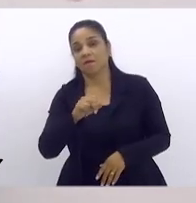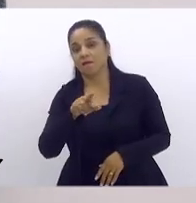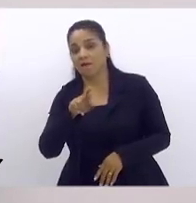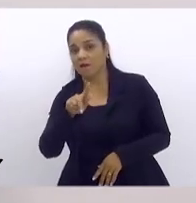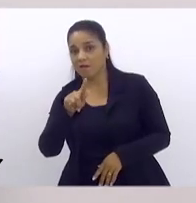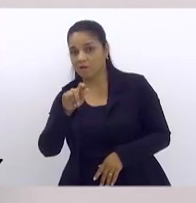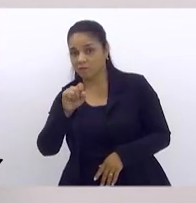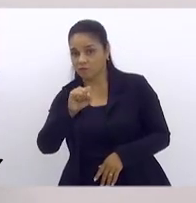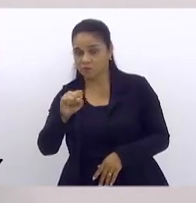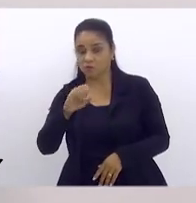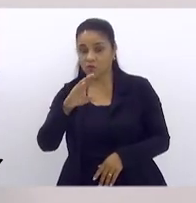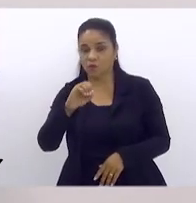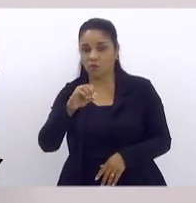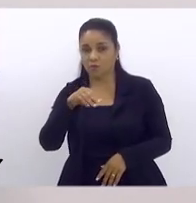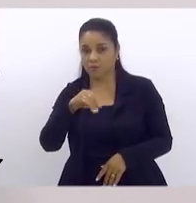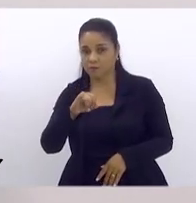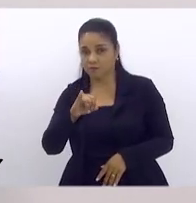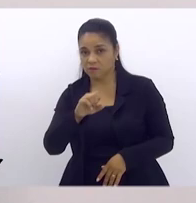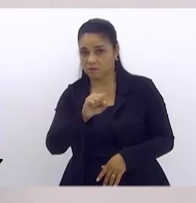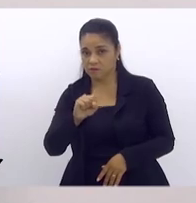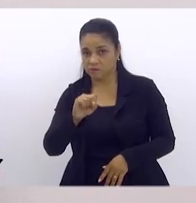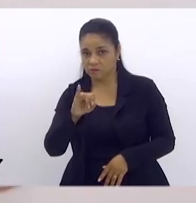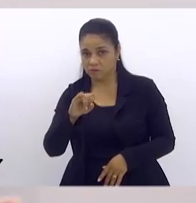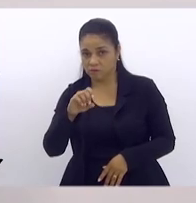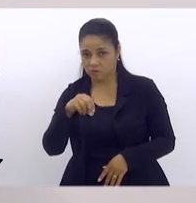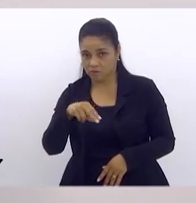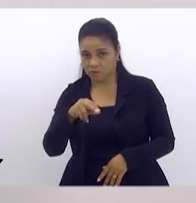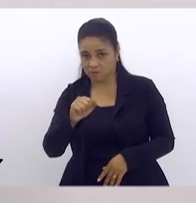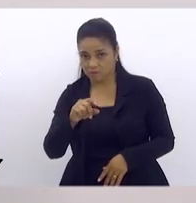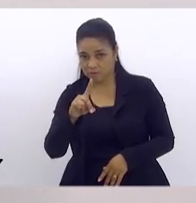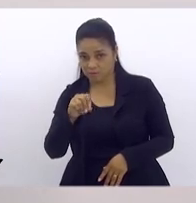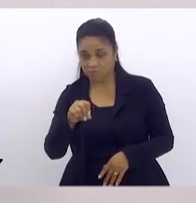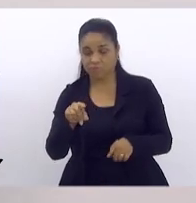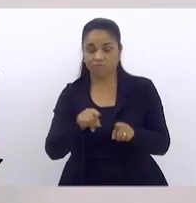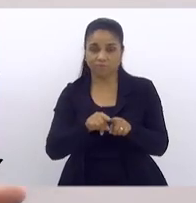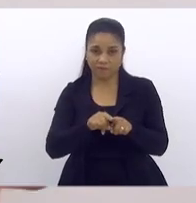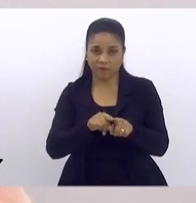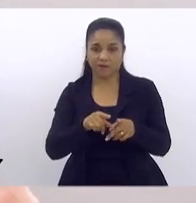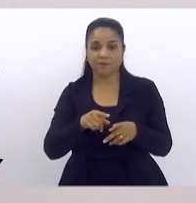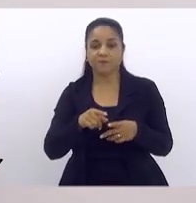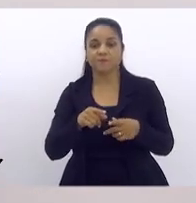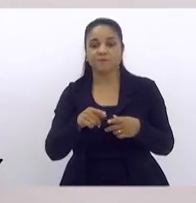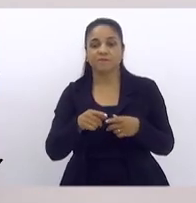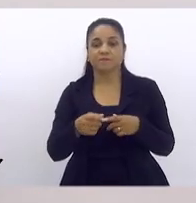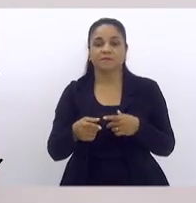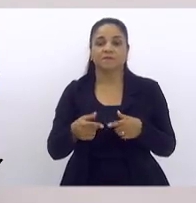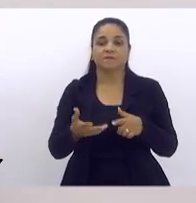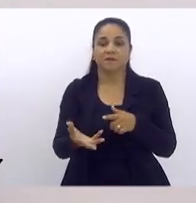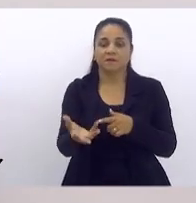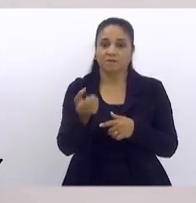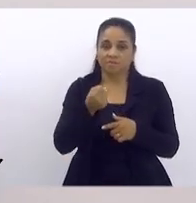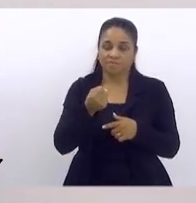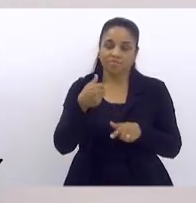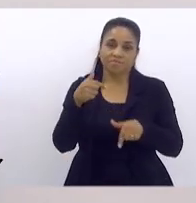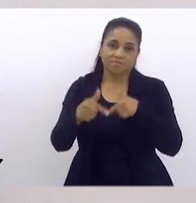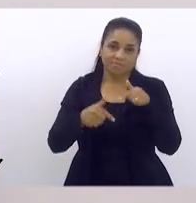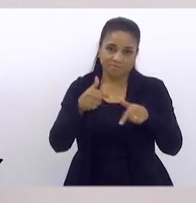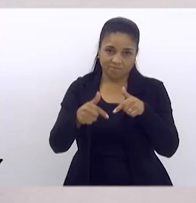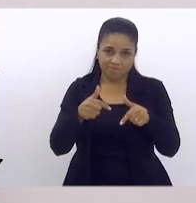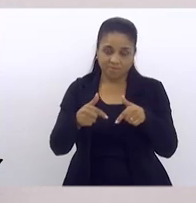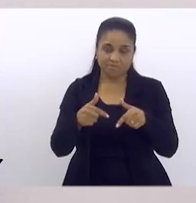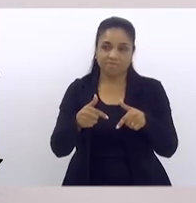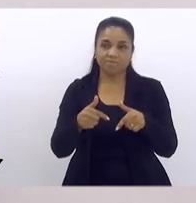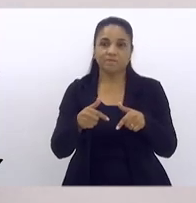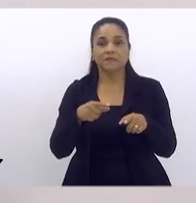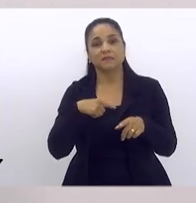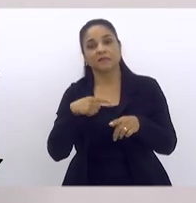tretas que é o que indica quem botou o dedo escondendo forte né tanto faz